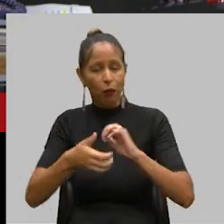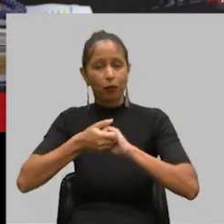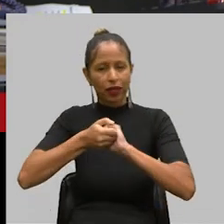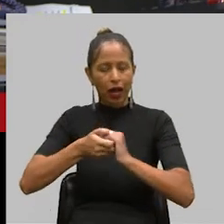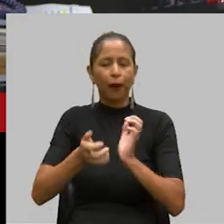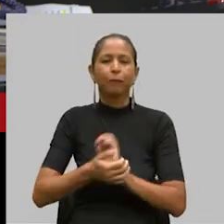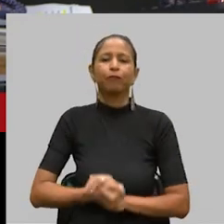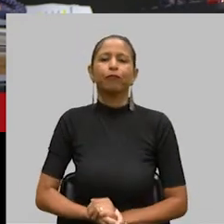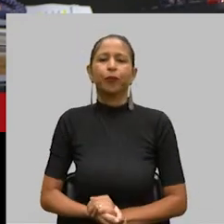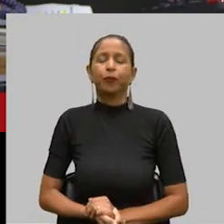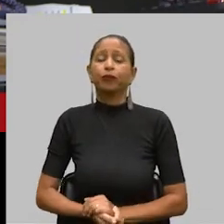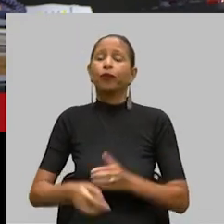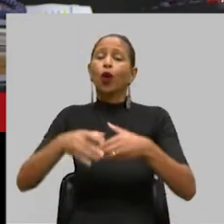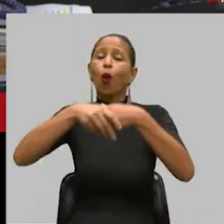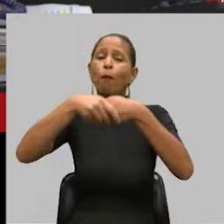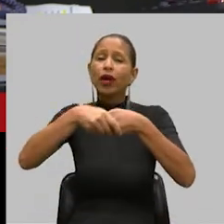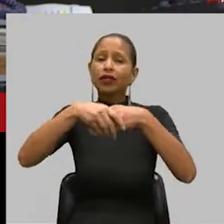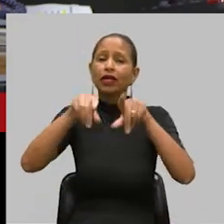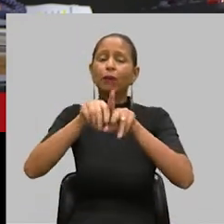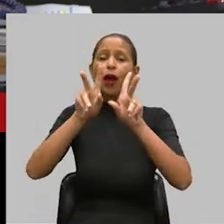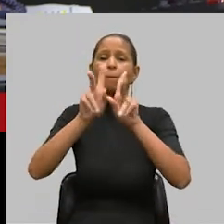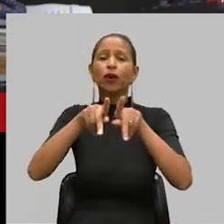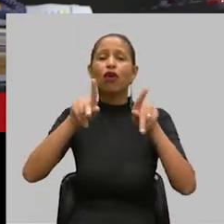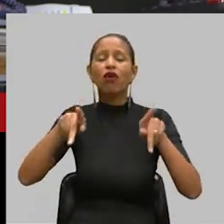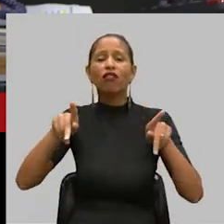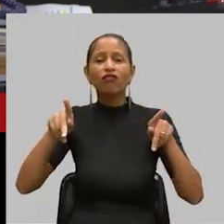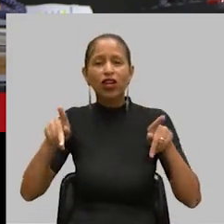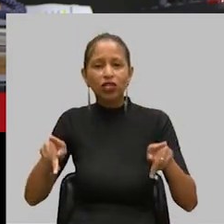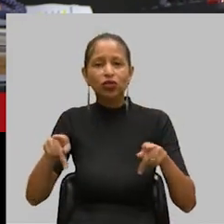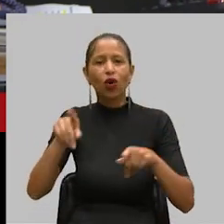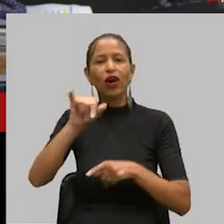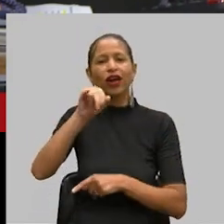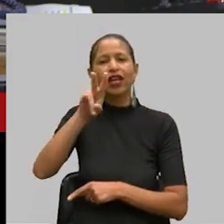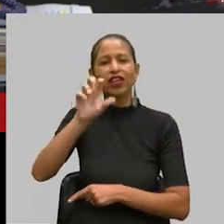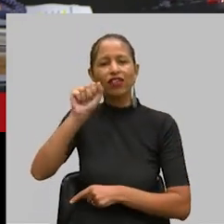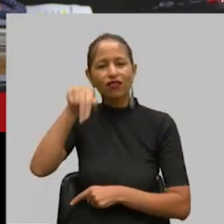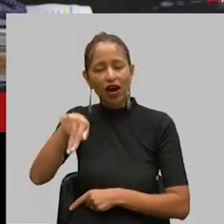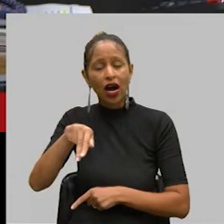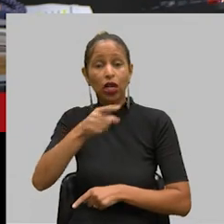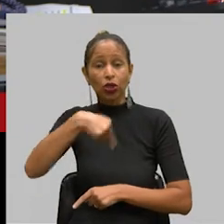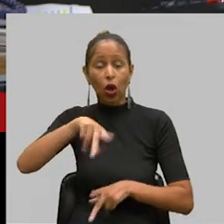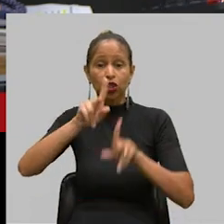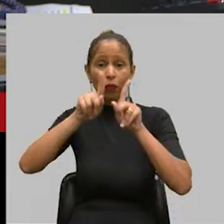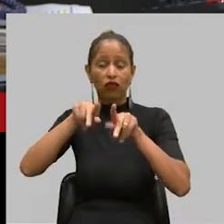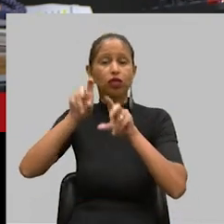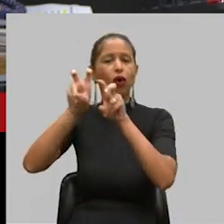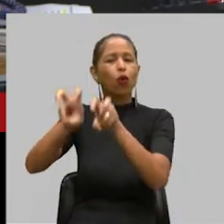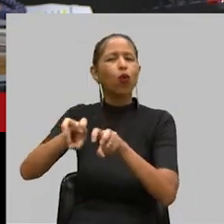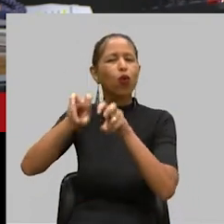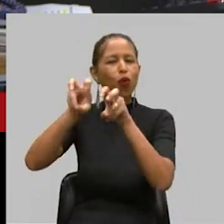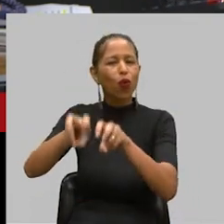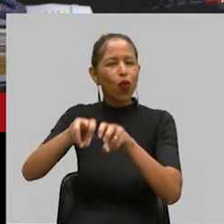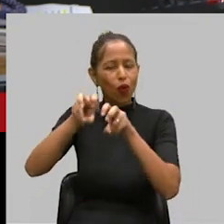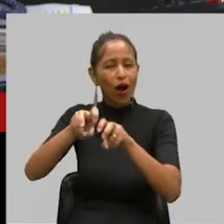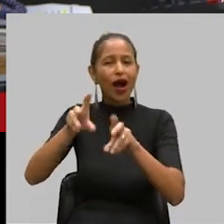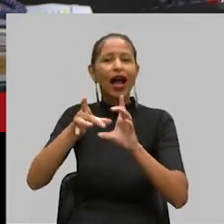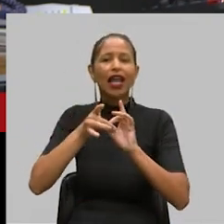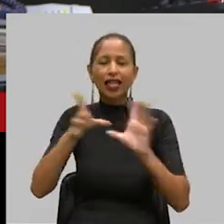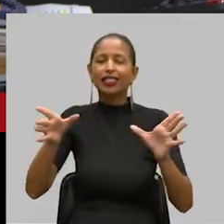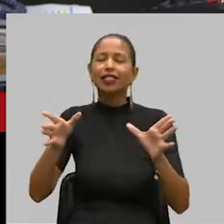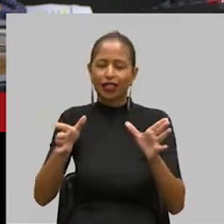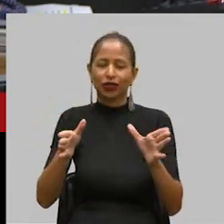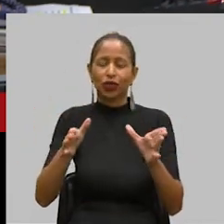e cumprimentar também o professor clébson e professora Ivana que são nossos professores do campo da da licenciatura em educação do